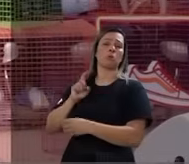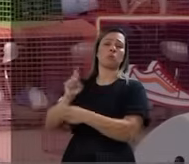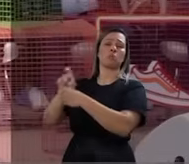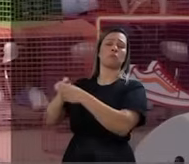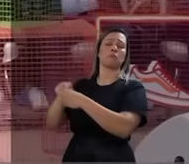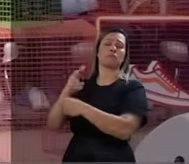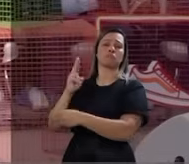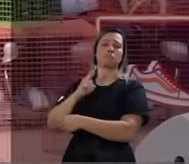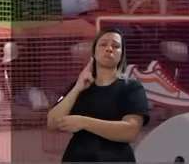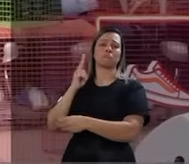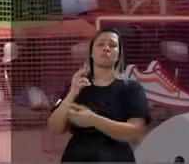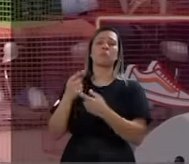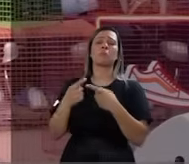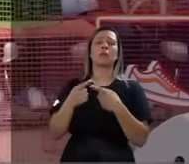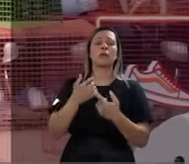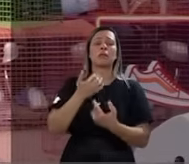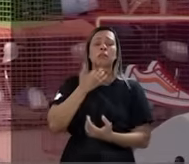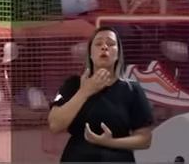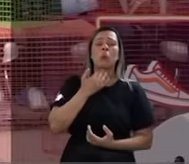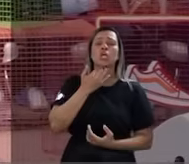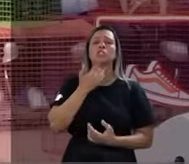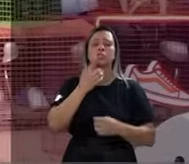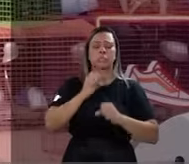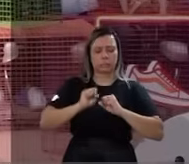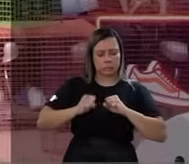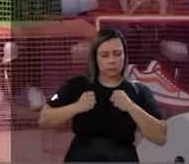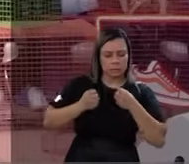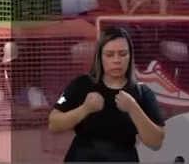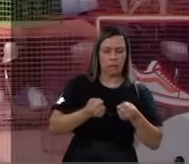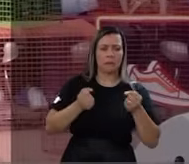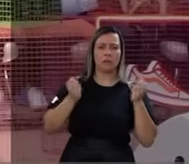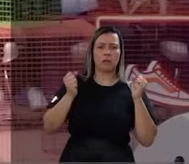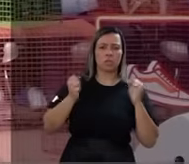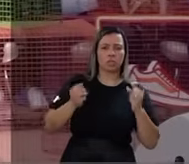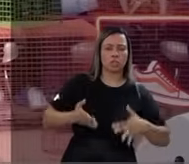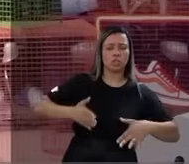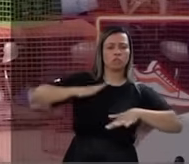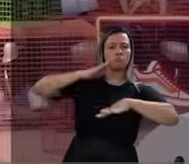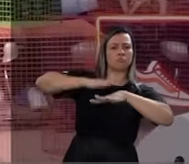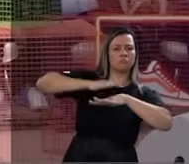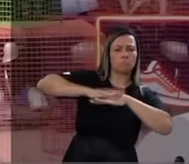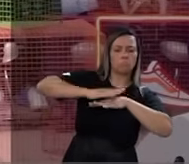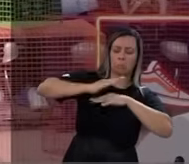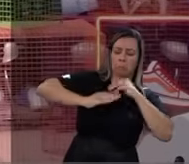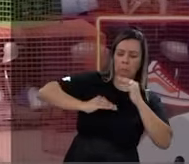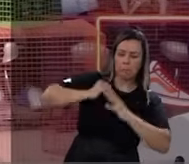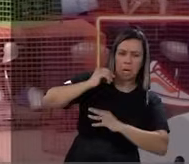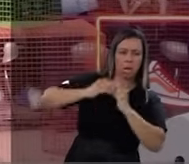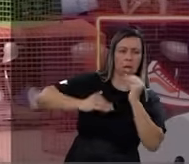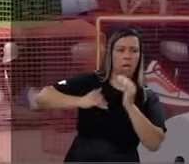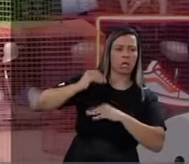que não há nada que eu faça o que eu deixo de fazer.